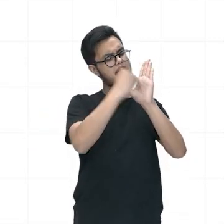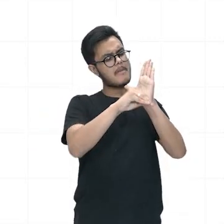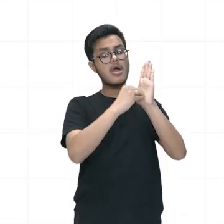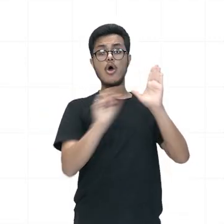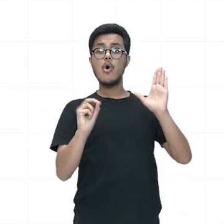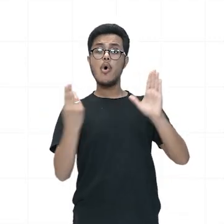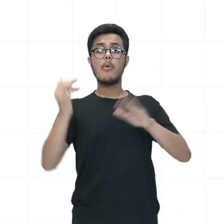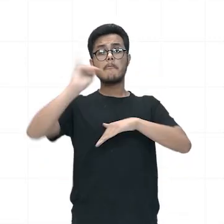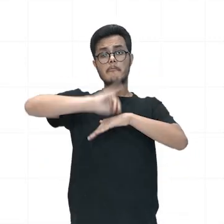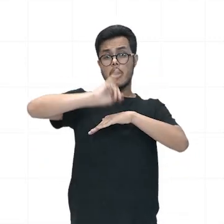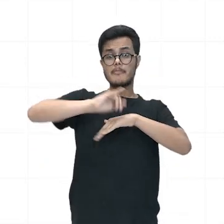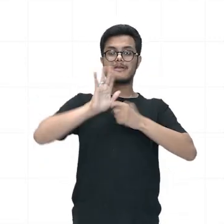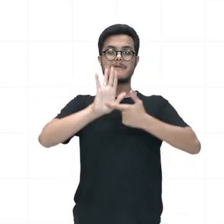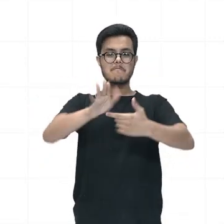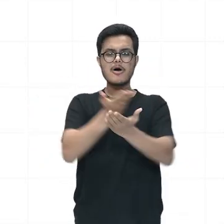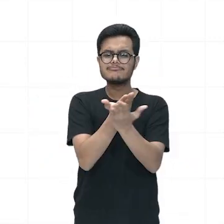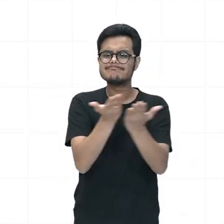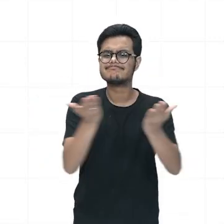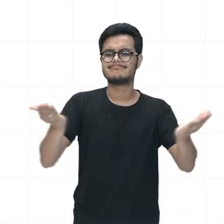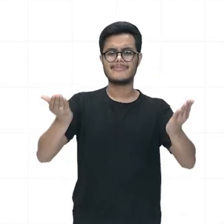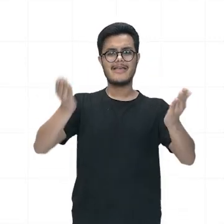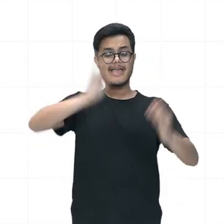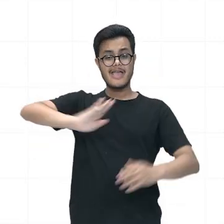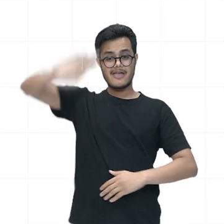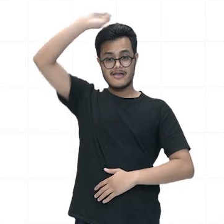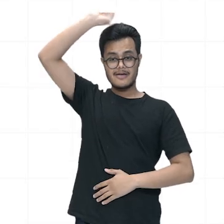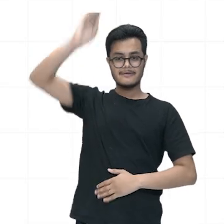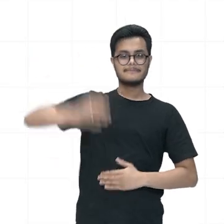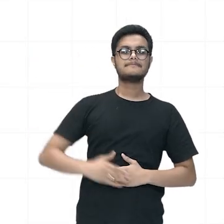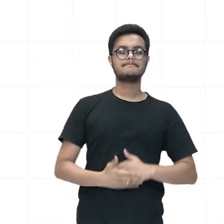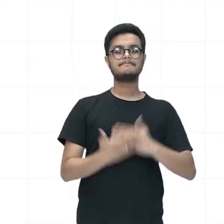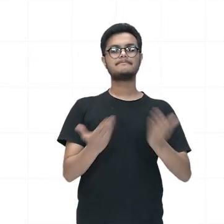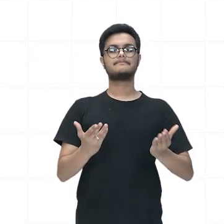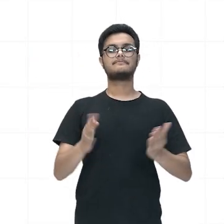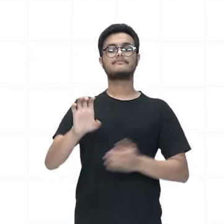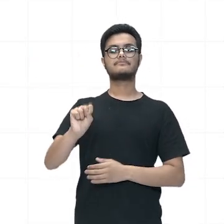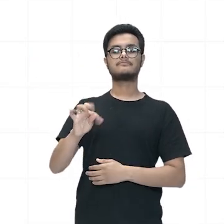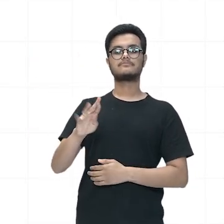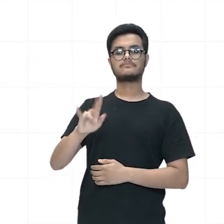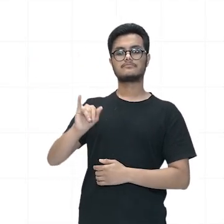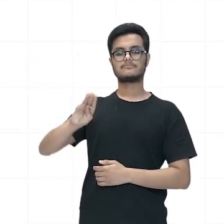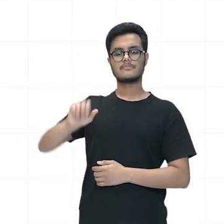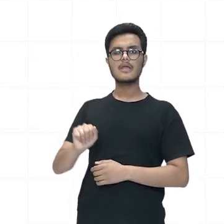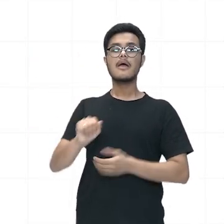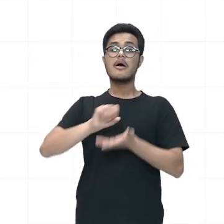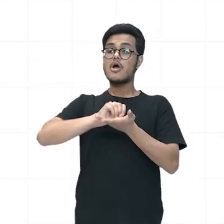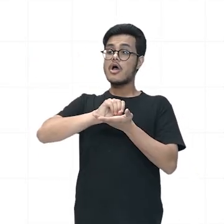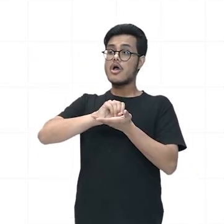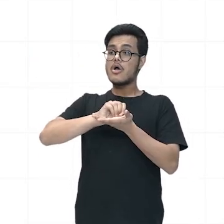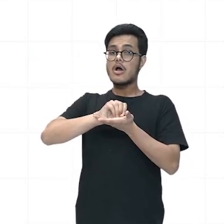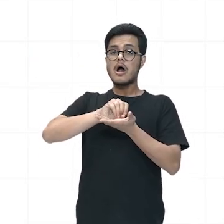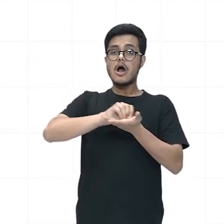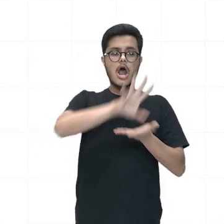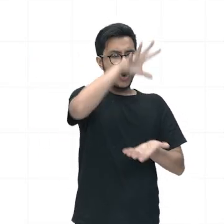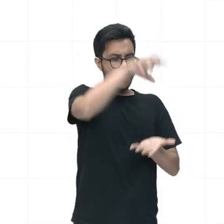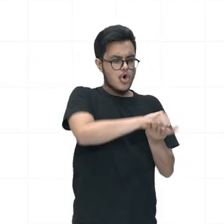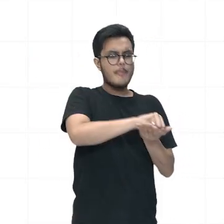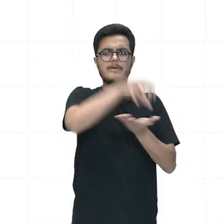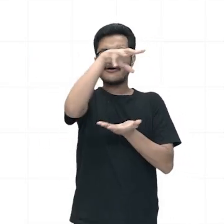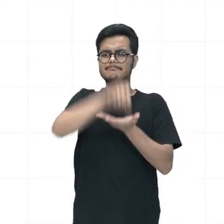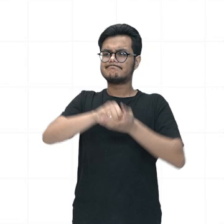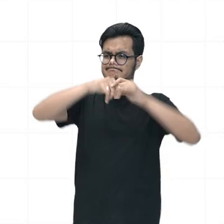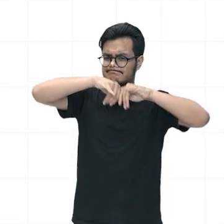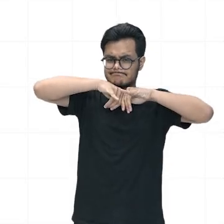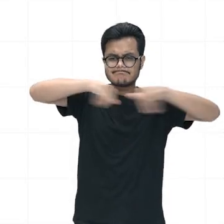metal e foi exibido no Fórum de Roma. Frequentemente, os escribas eram comissionados a fazer cópias para enviar